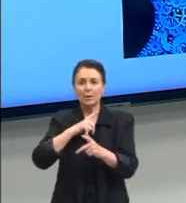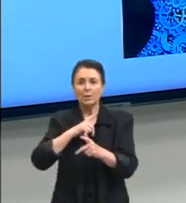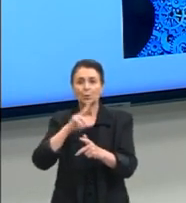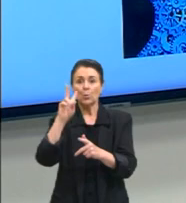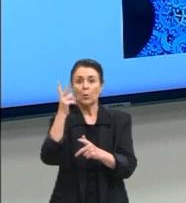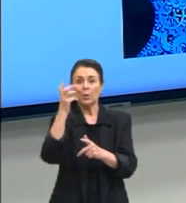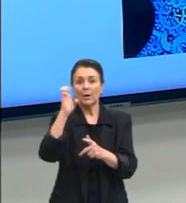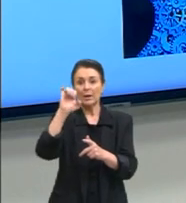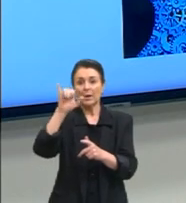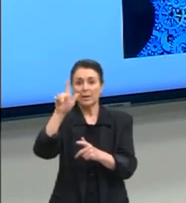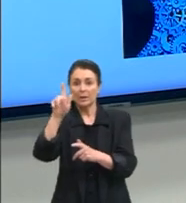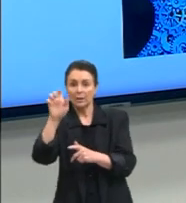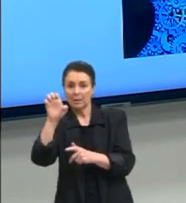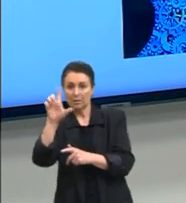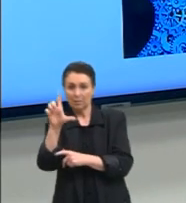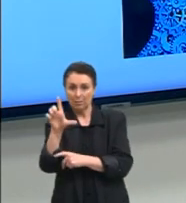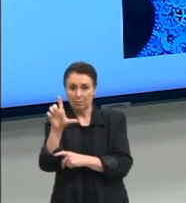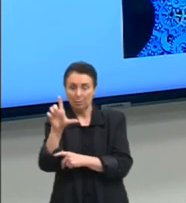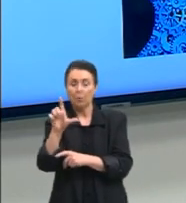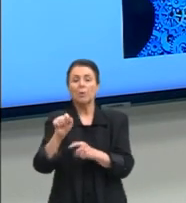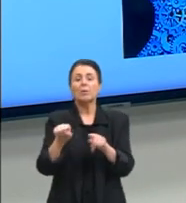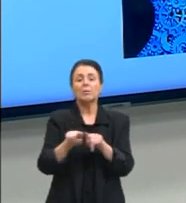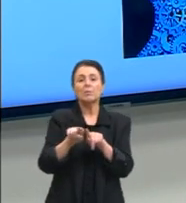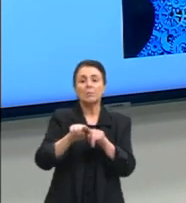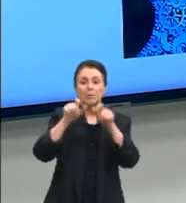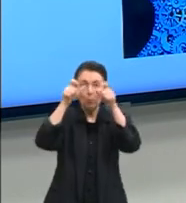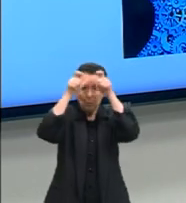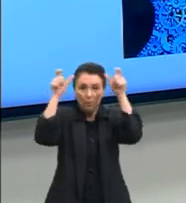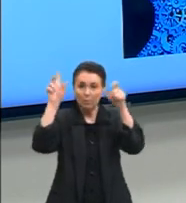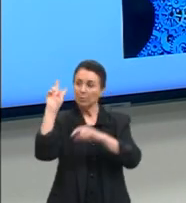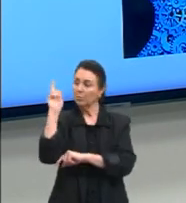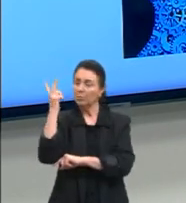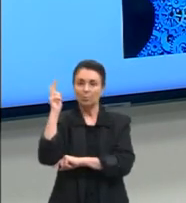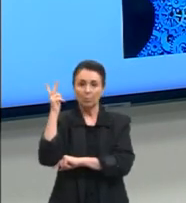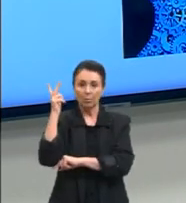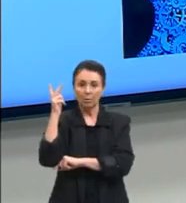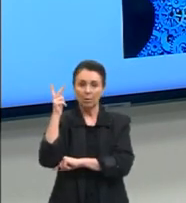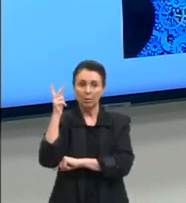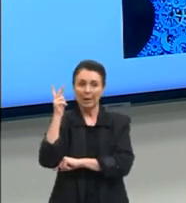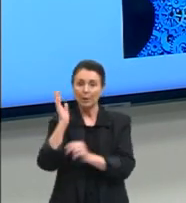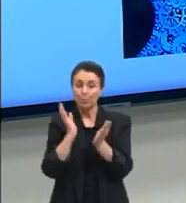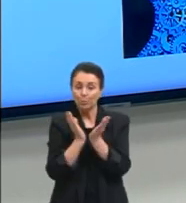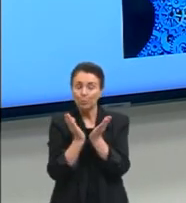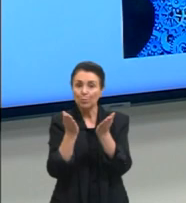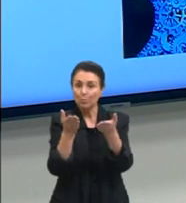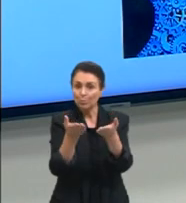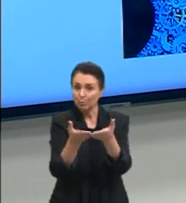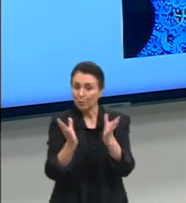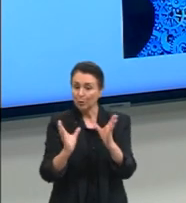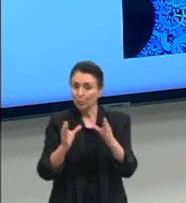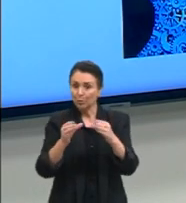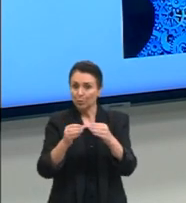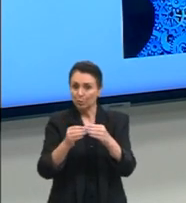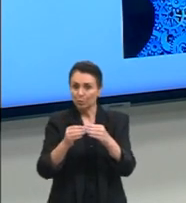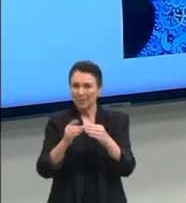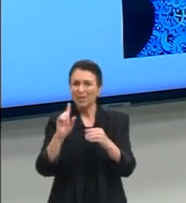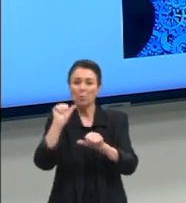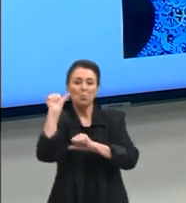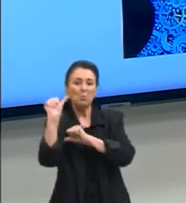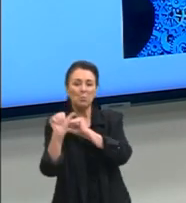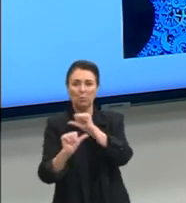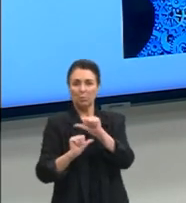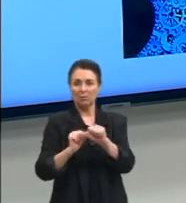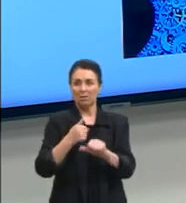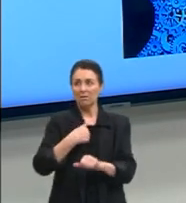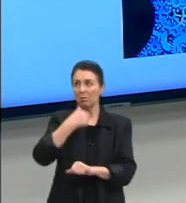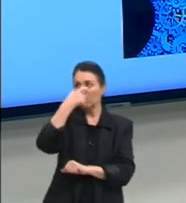nesse aspecto né mas esse conhecimento histórico e Tem que completar a coletividade ele não é renovável assim